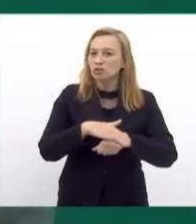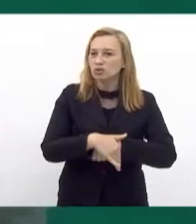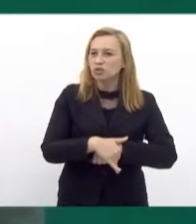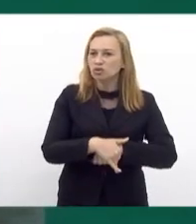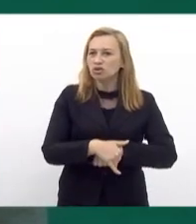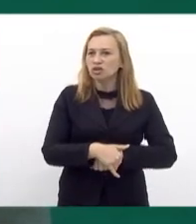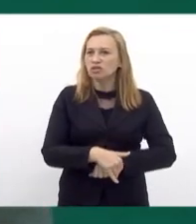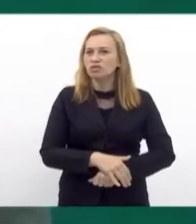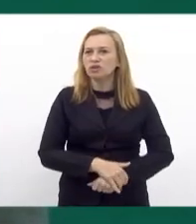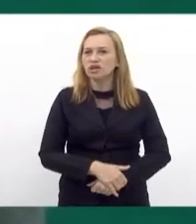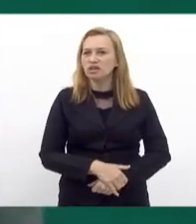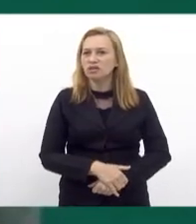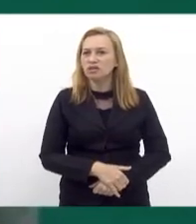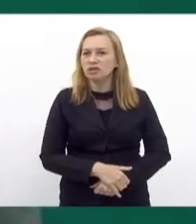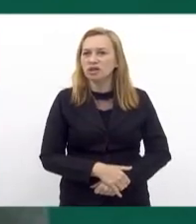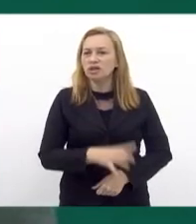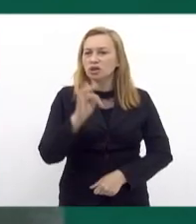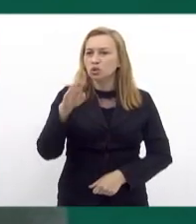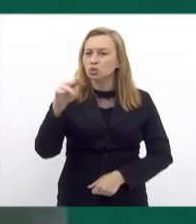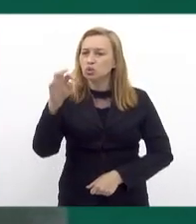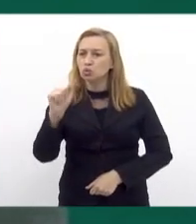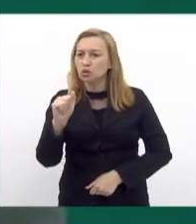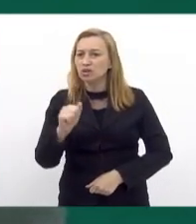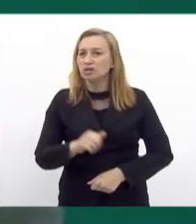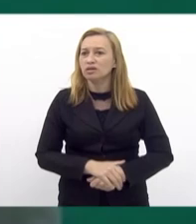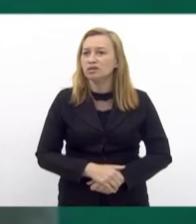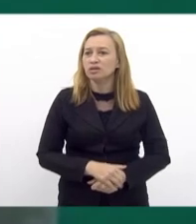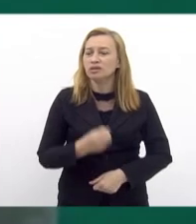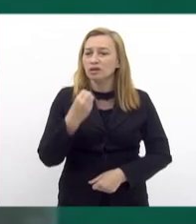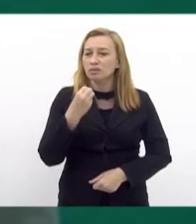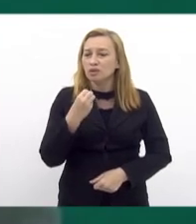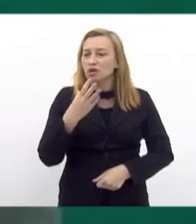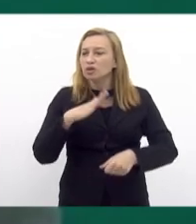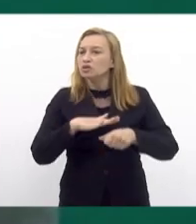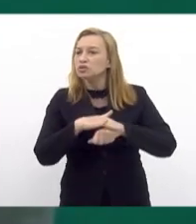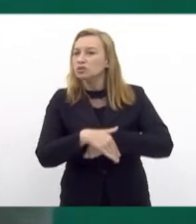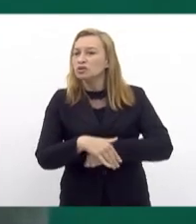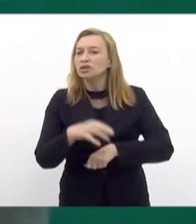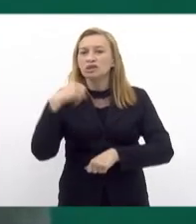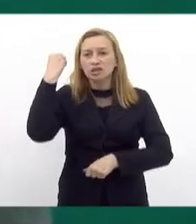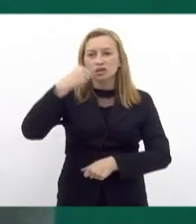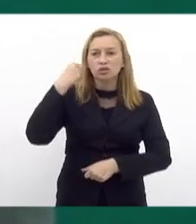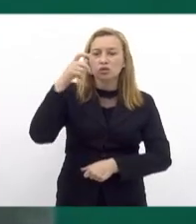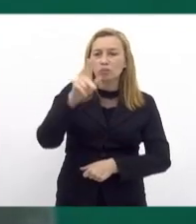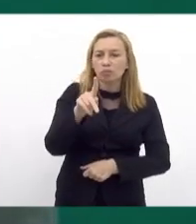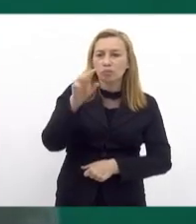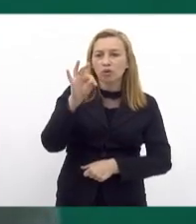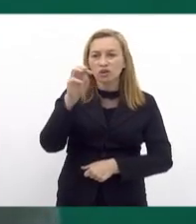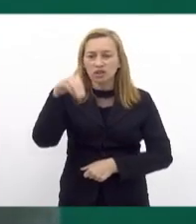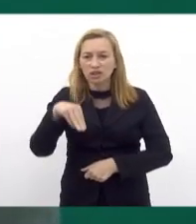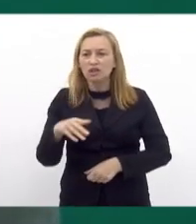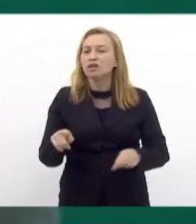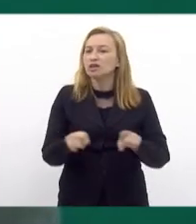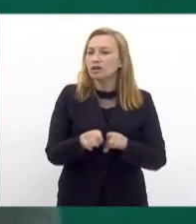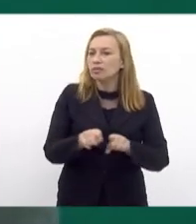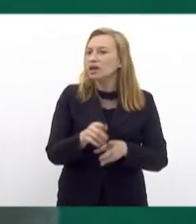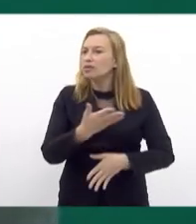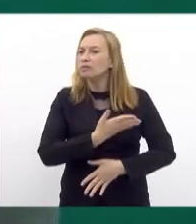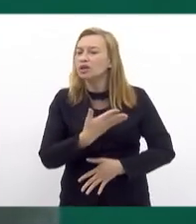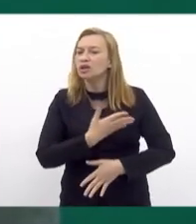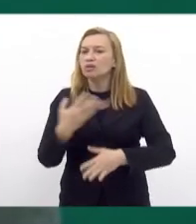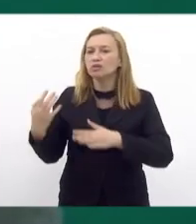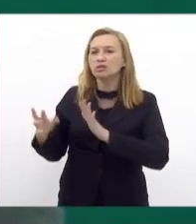o Tutuca. Boa noite, Hugo Leal. Boa noite, senador Portinho. Cumprimentar também meus amigos